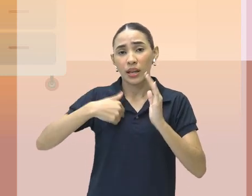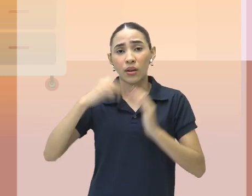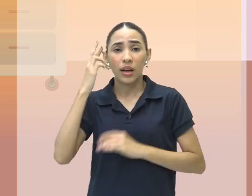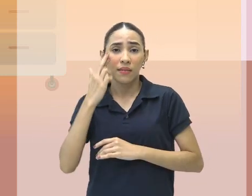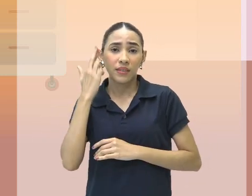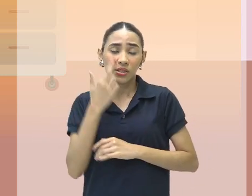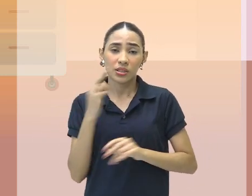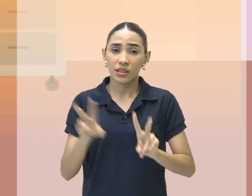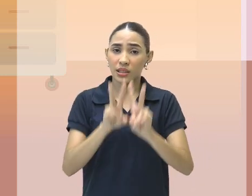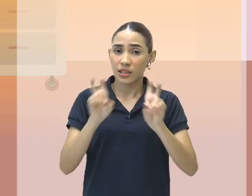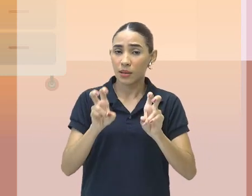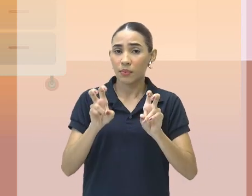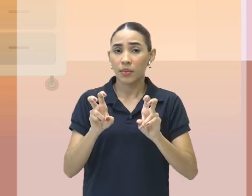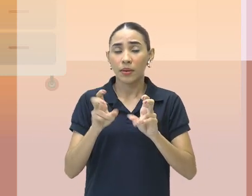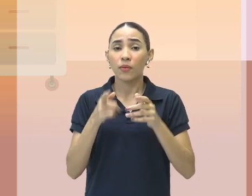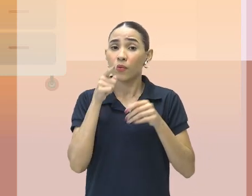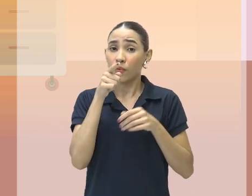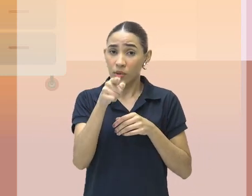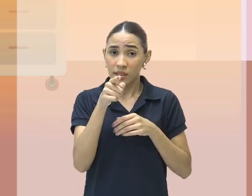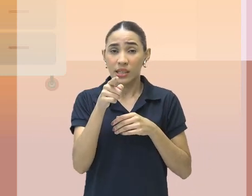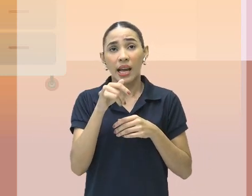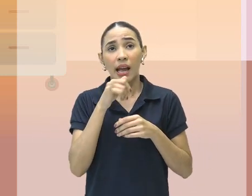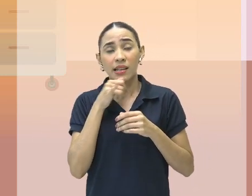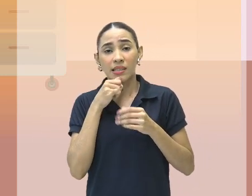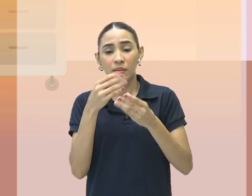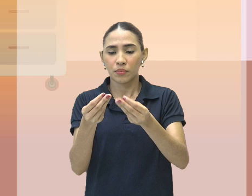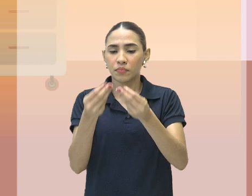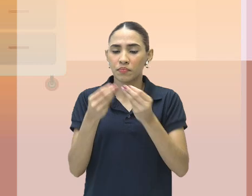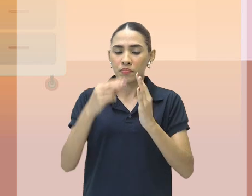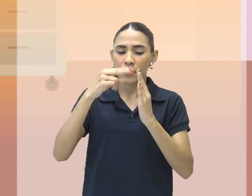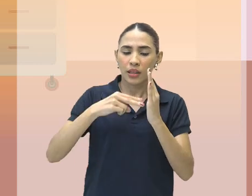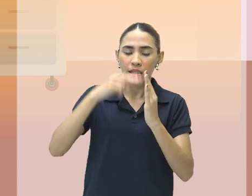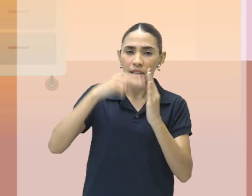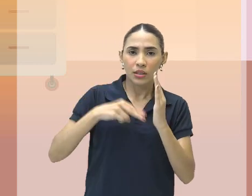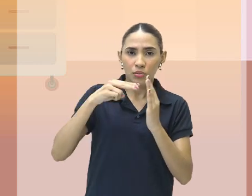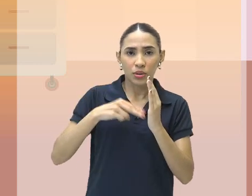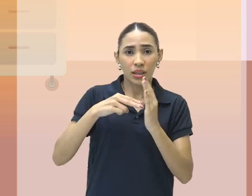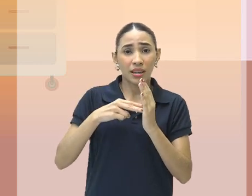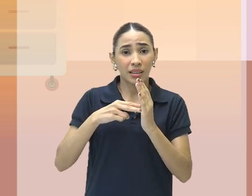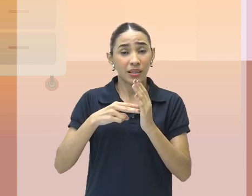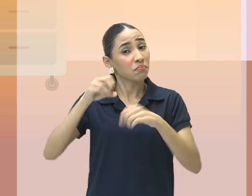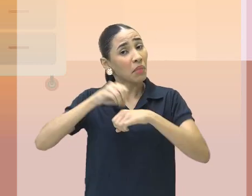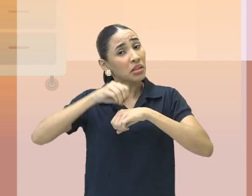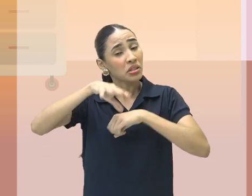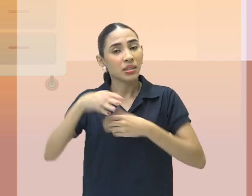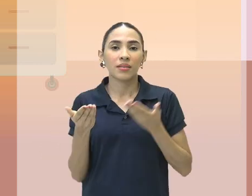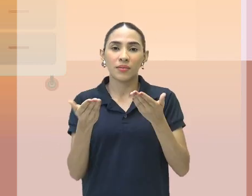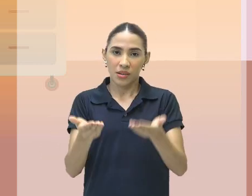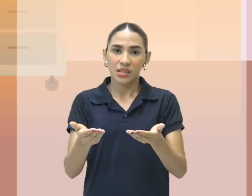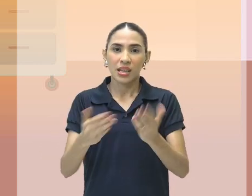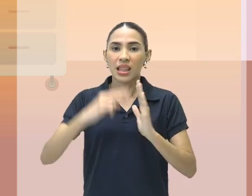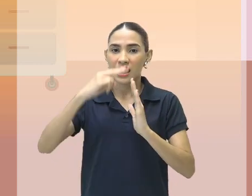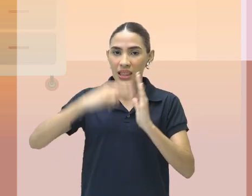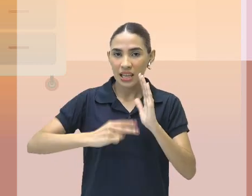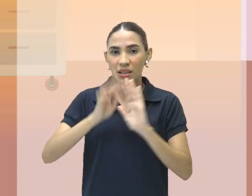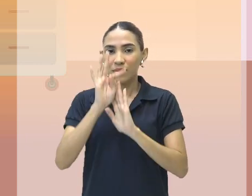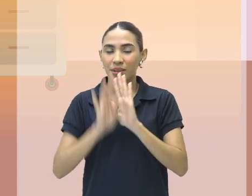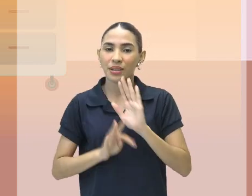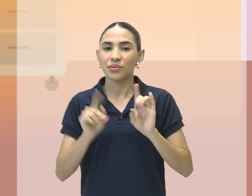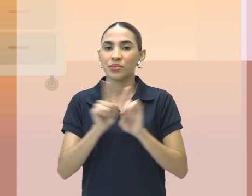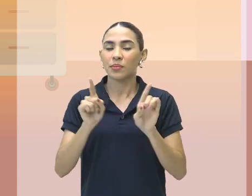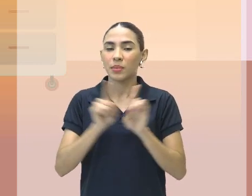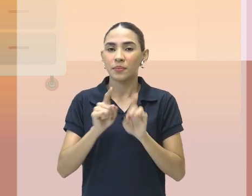tema. Vejam vocês pegando e fazendo essa leitura do conto A Moça Tecelã. Inclusive, é uma dica que eu dou. Leiam o texto,